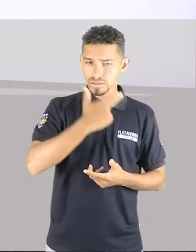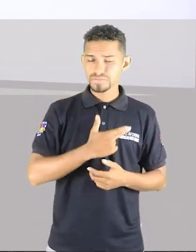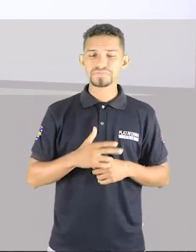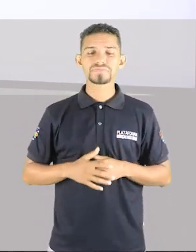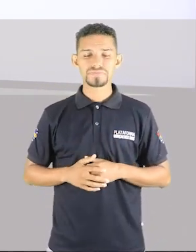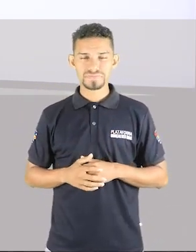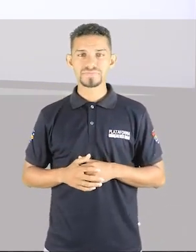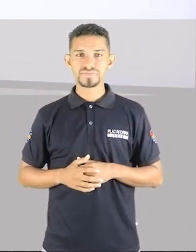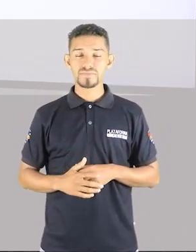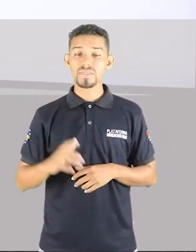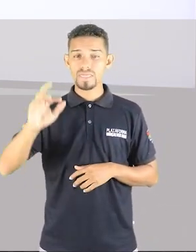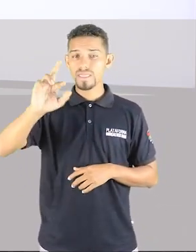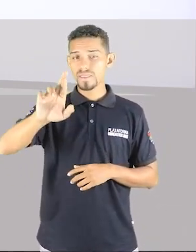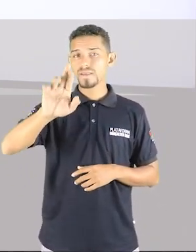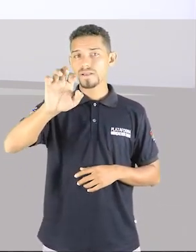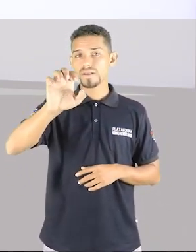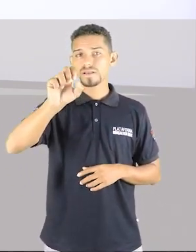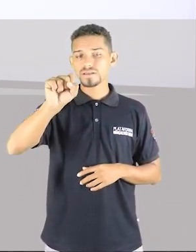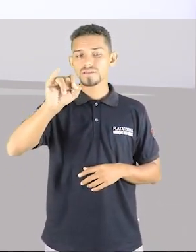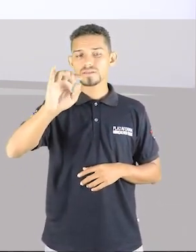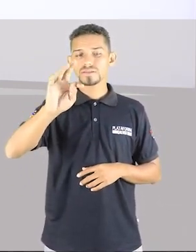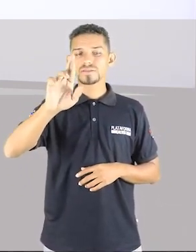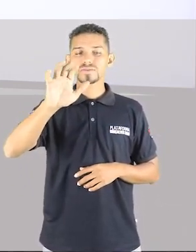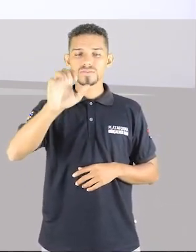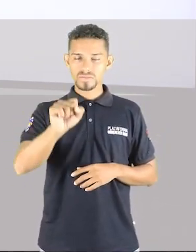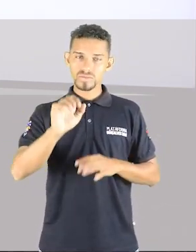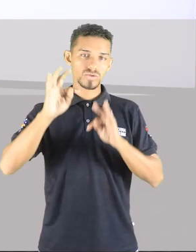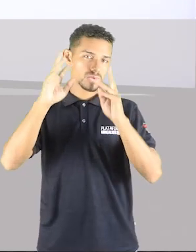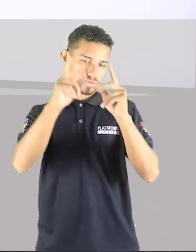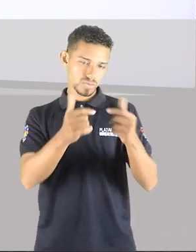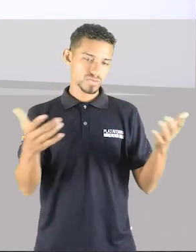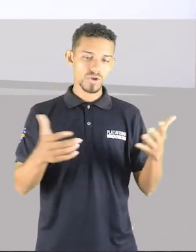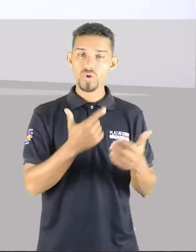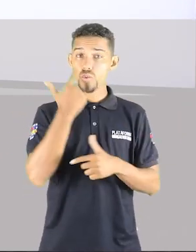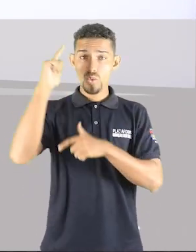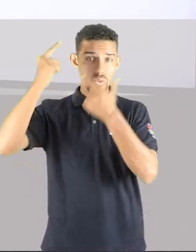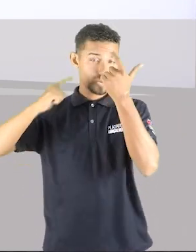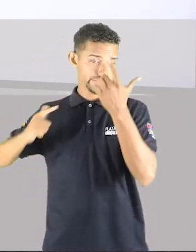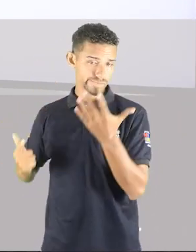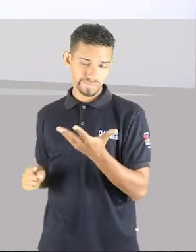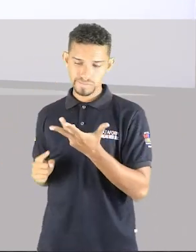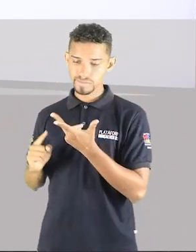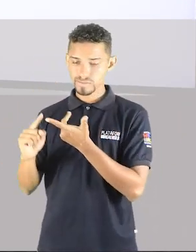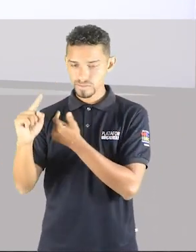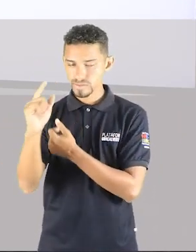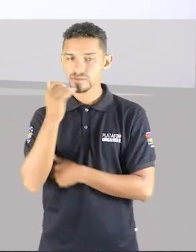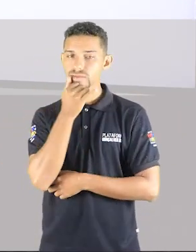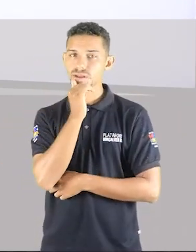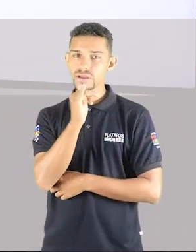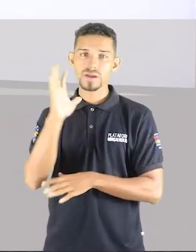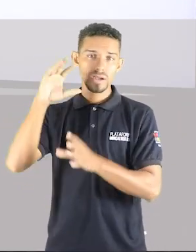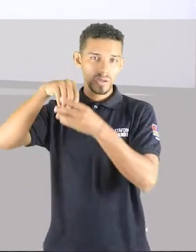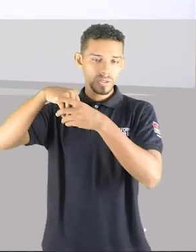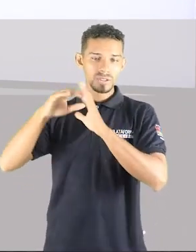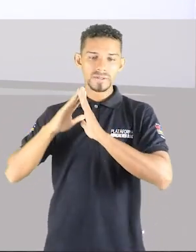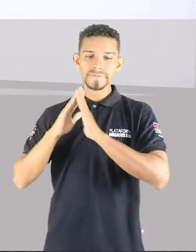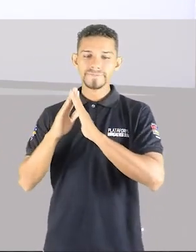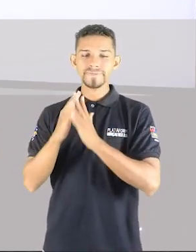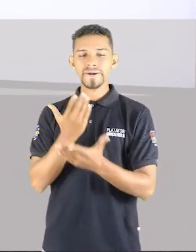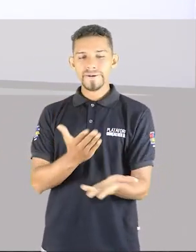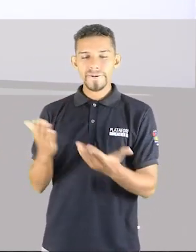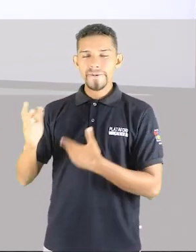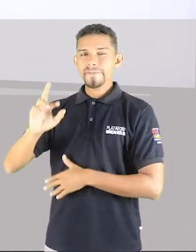resistores tá então os outros elementos os outros os outros aparelhos elétricos em casa na casa da